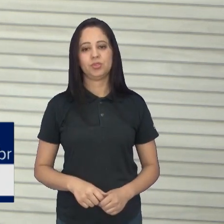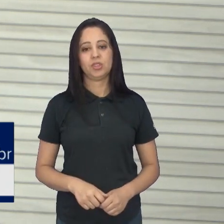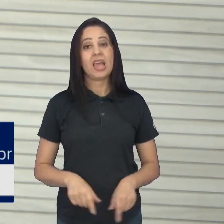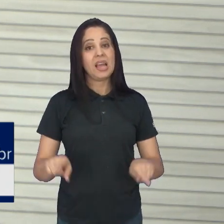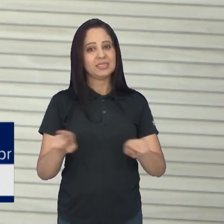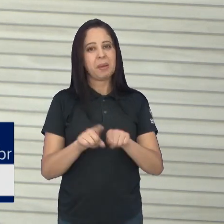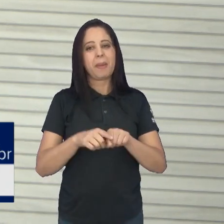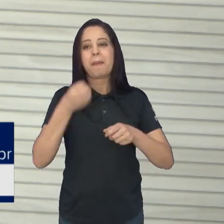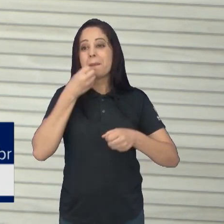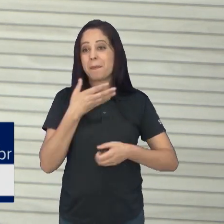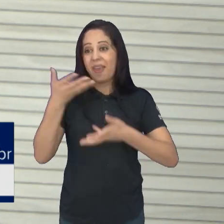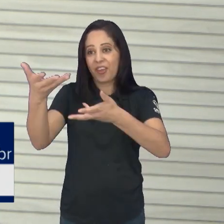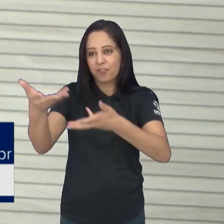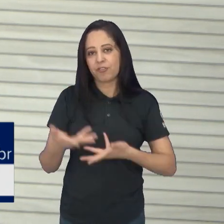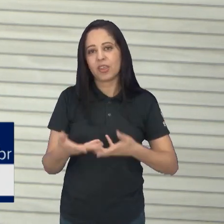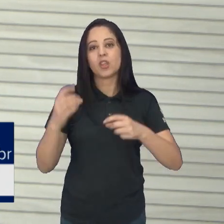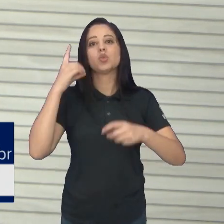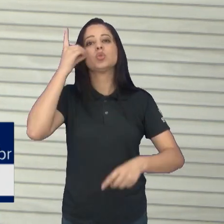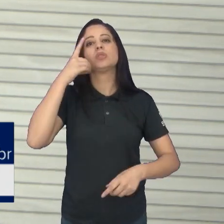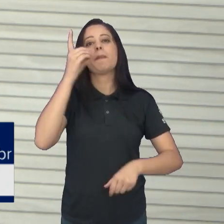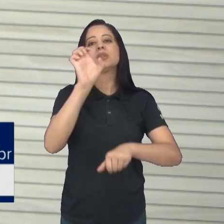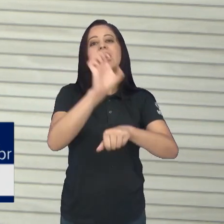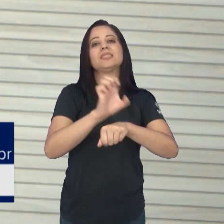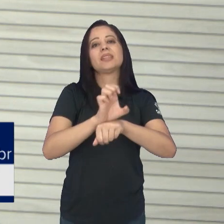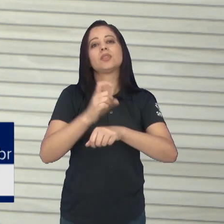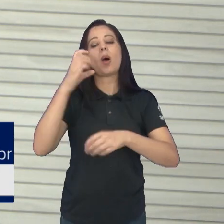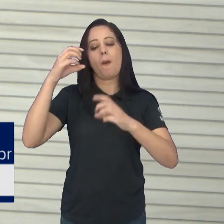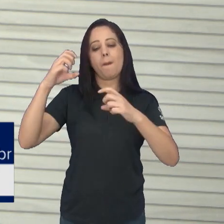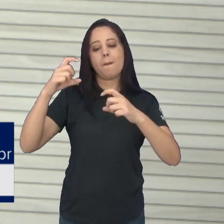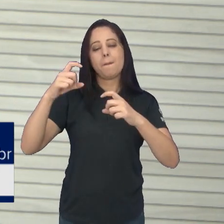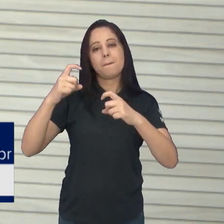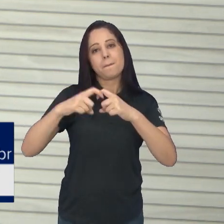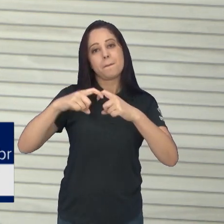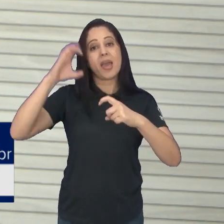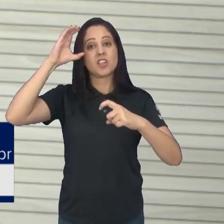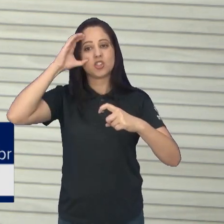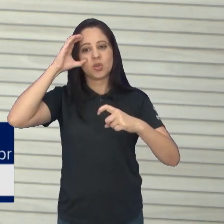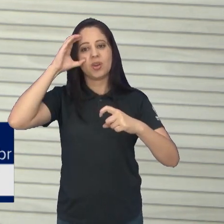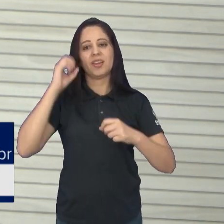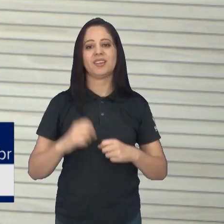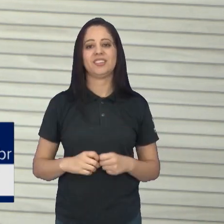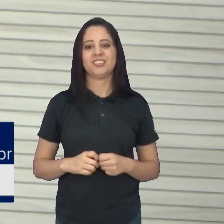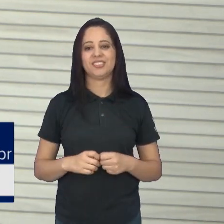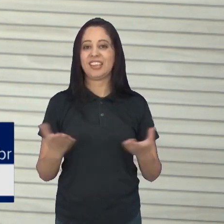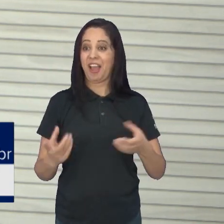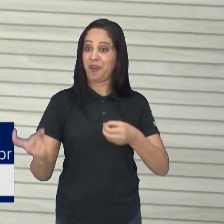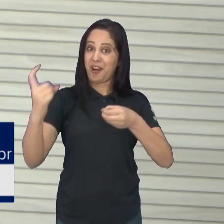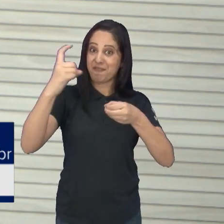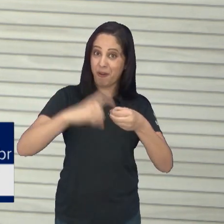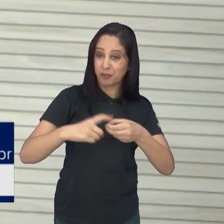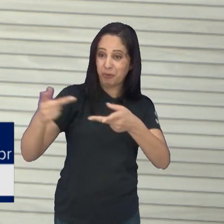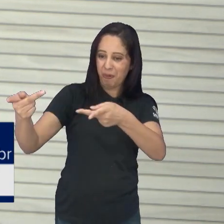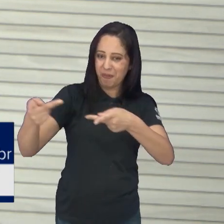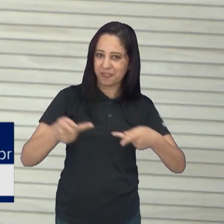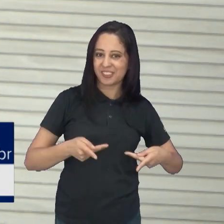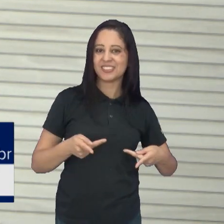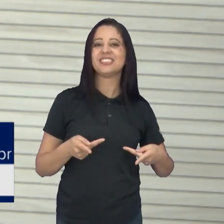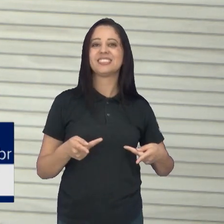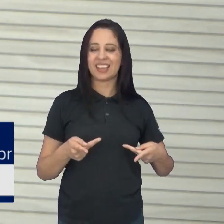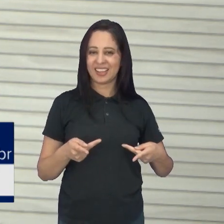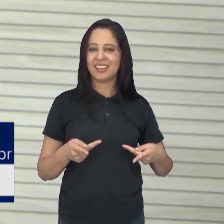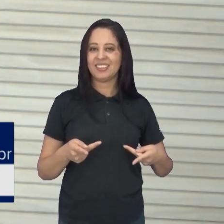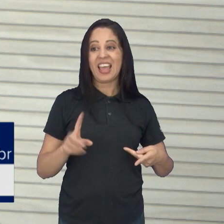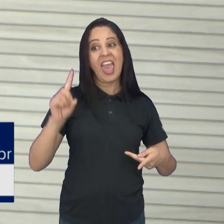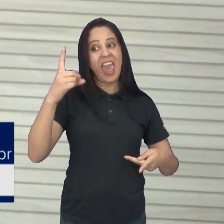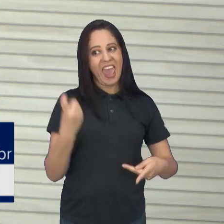as boas-vindas ao deputado estadual doutor Elton, que volta a esta casa, uma vez vereador,